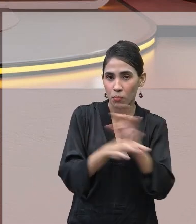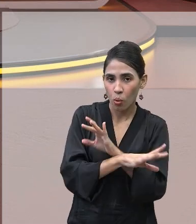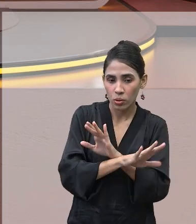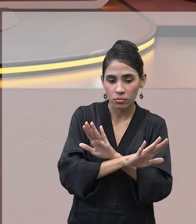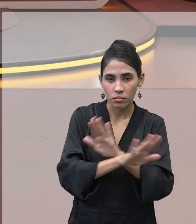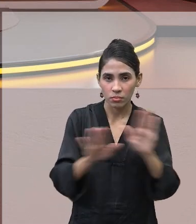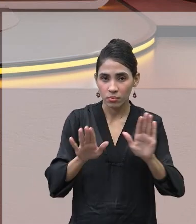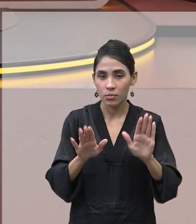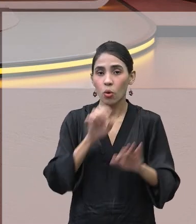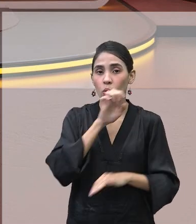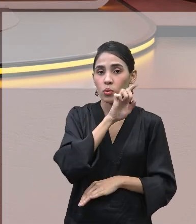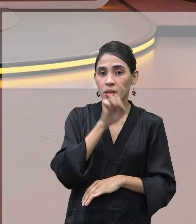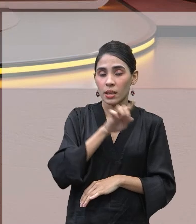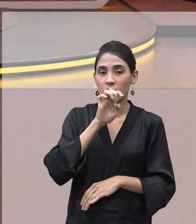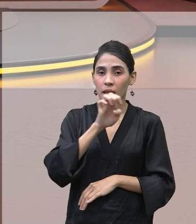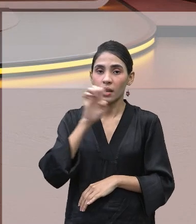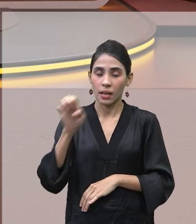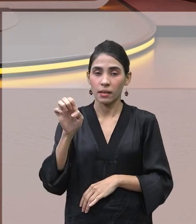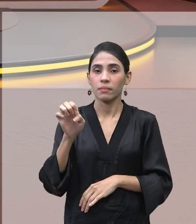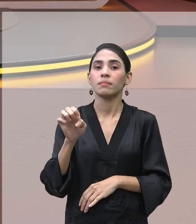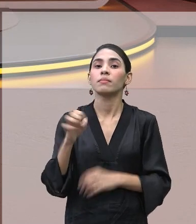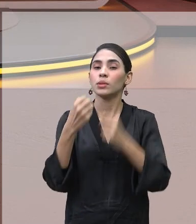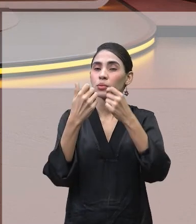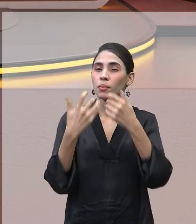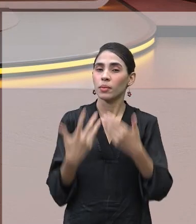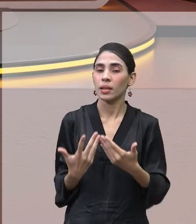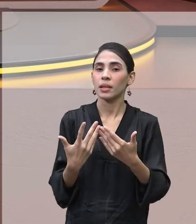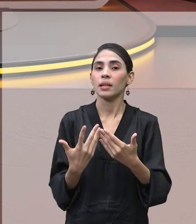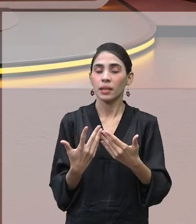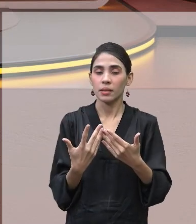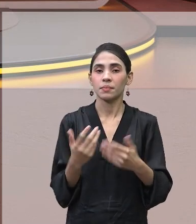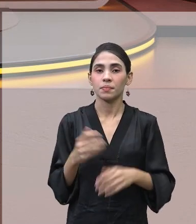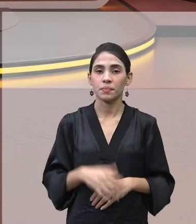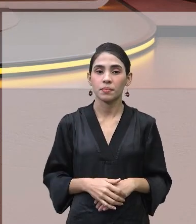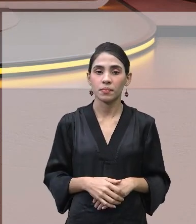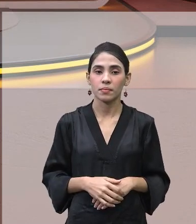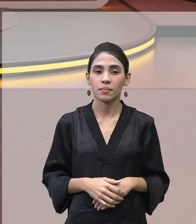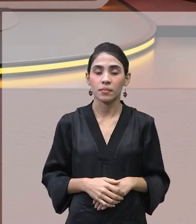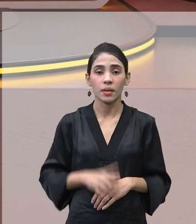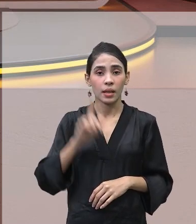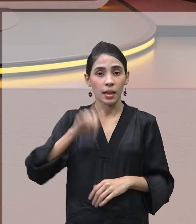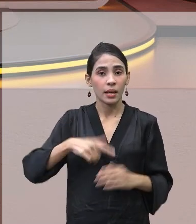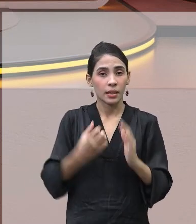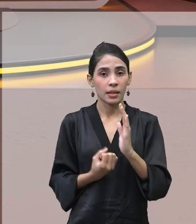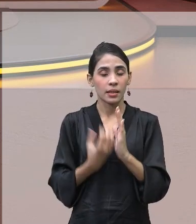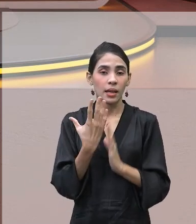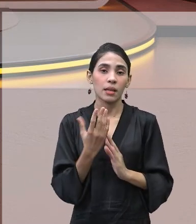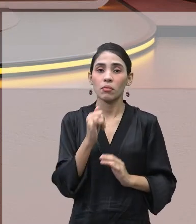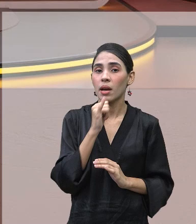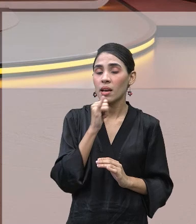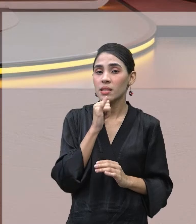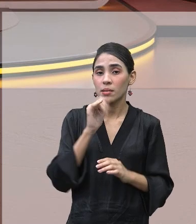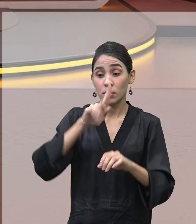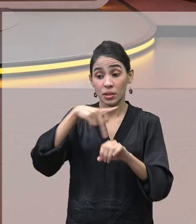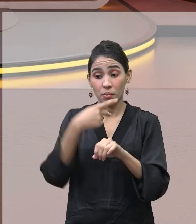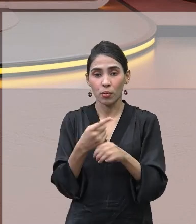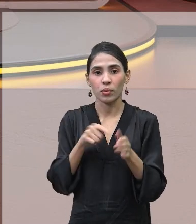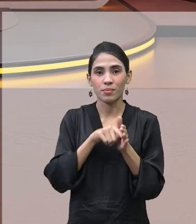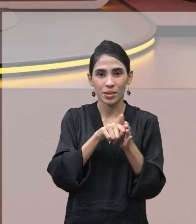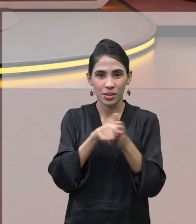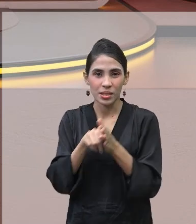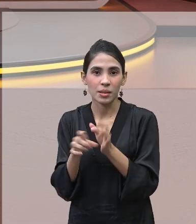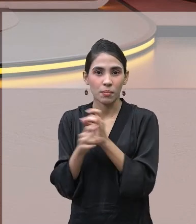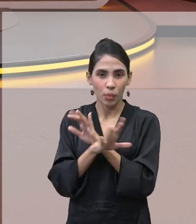zoneamento ecológico econômico diz lá, através de seus mapeamentos, que são realizados, obviamente, que depois dos estudos, que